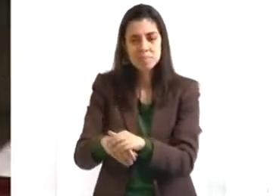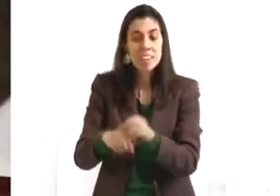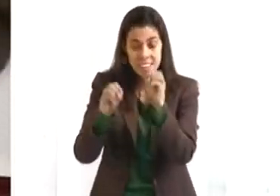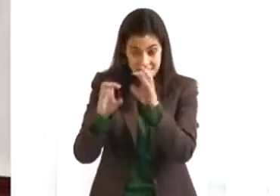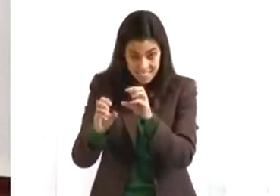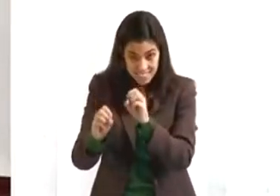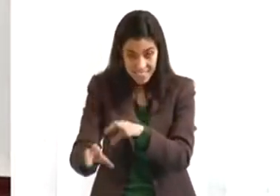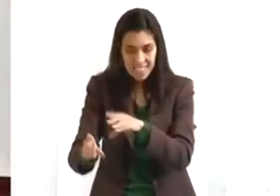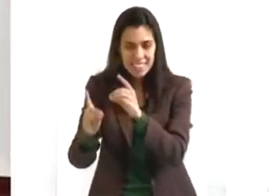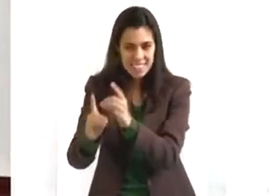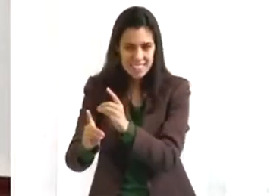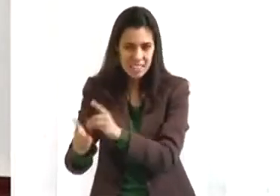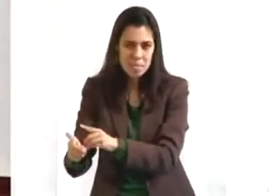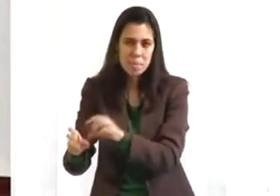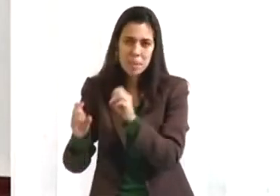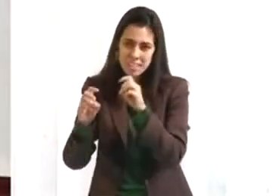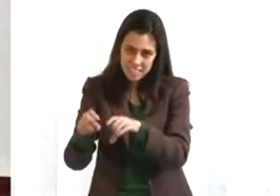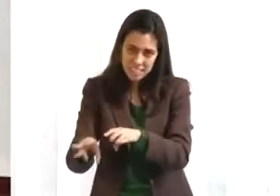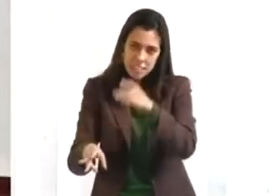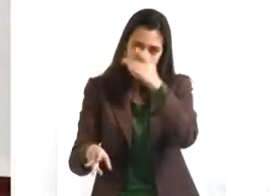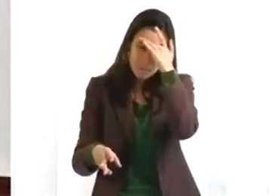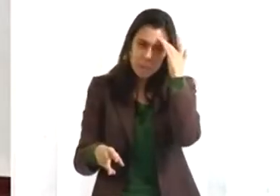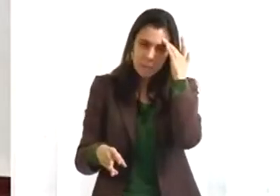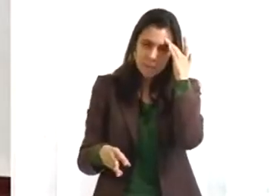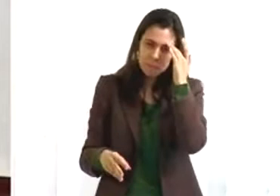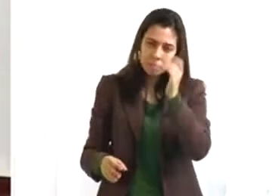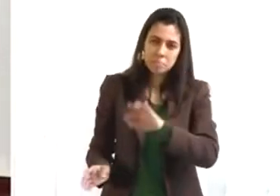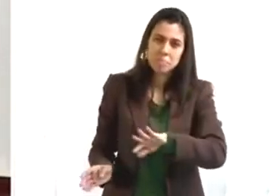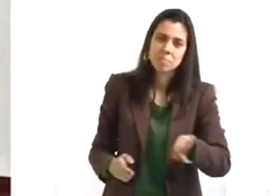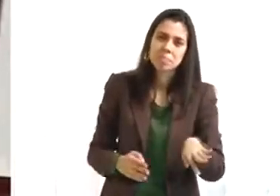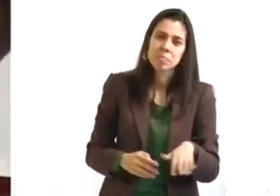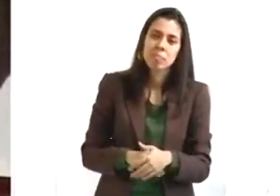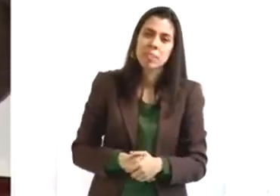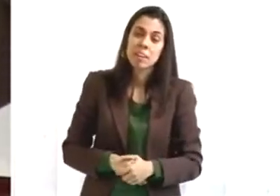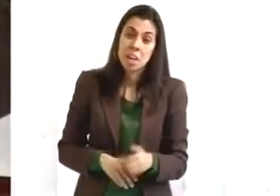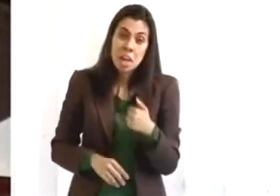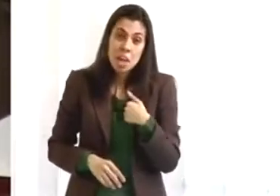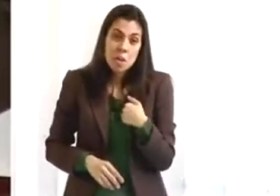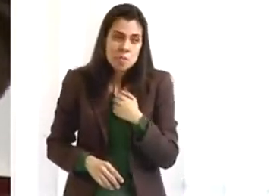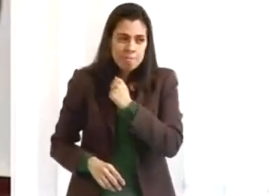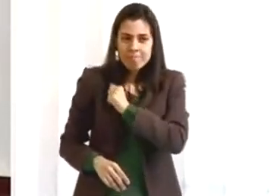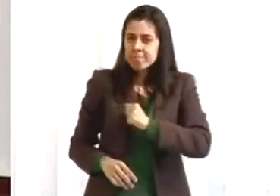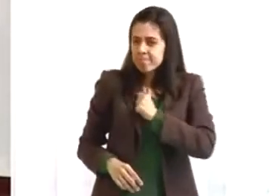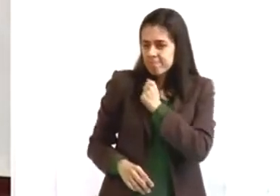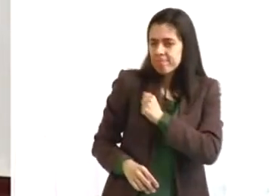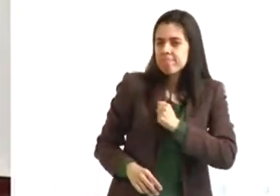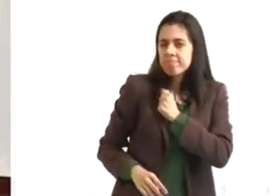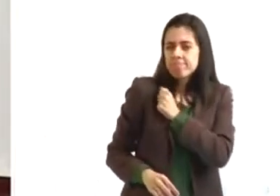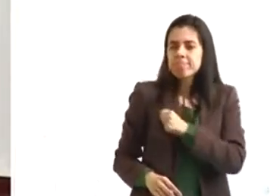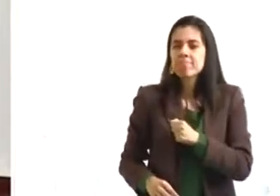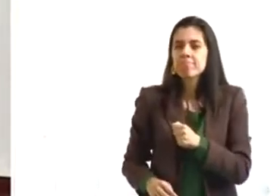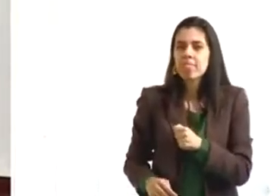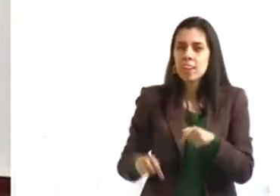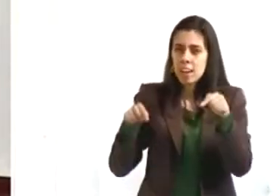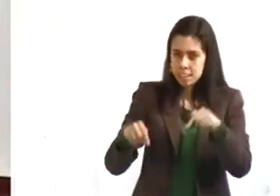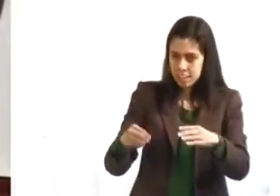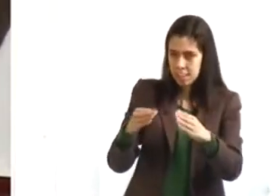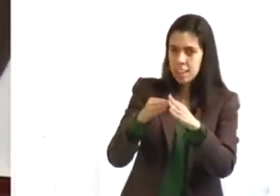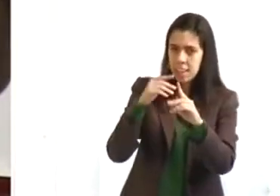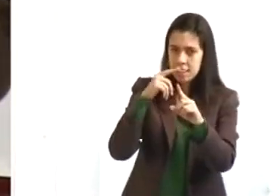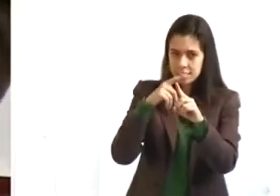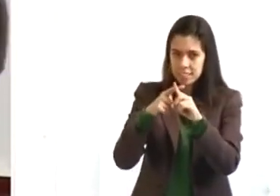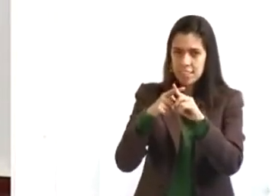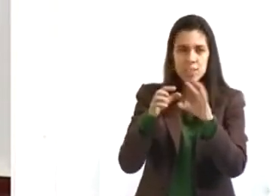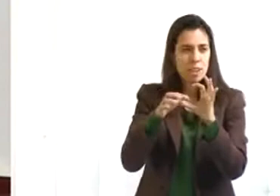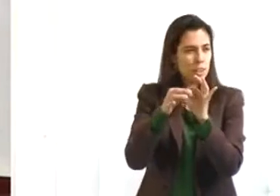estar na igreja, estamos aos poucos retomando as atividades presenciais, é muito bom pertencer a uma igreja que prega o Evangelho, desenvolver comunhão